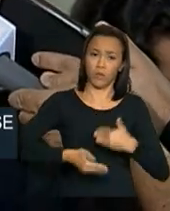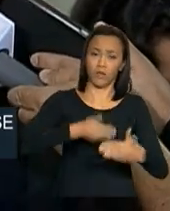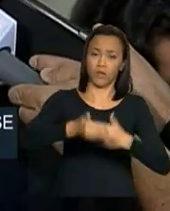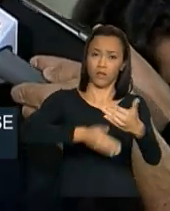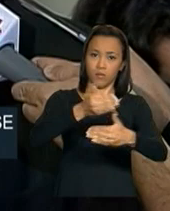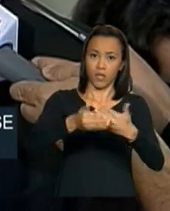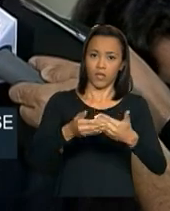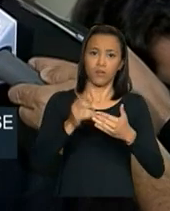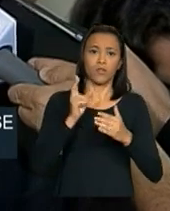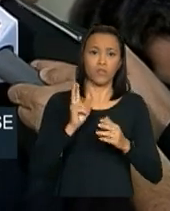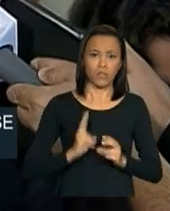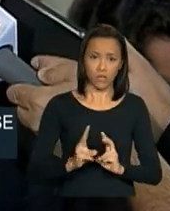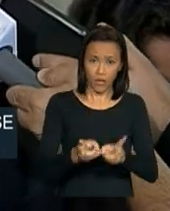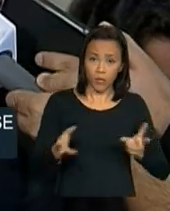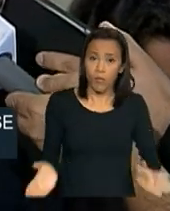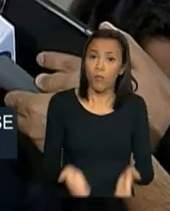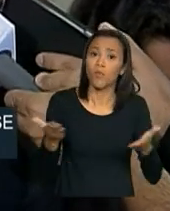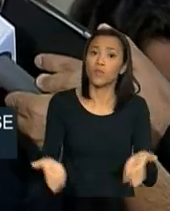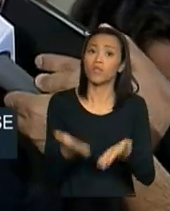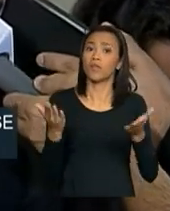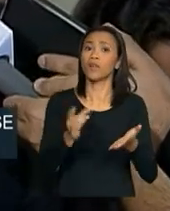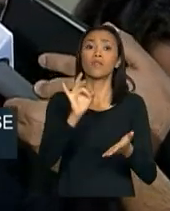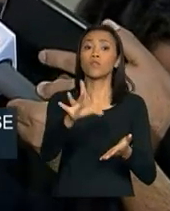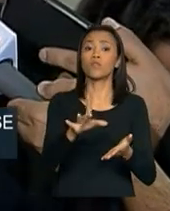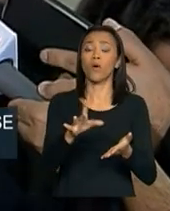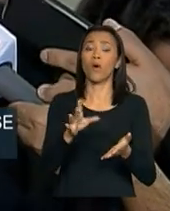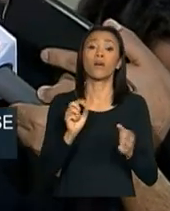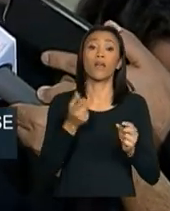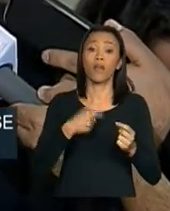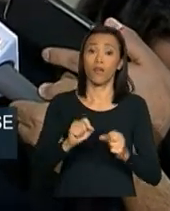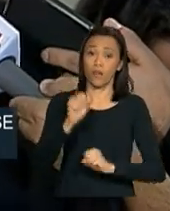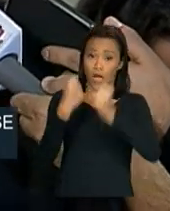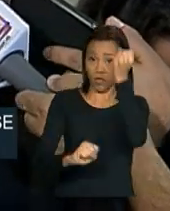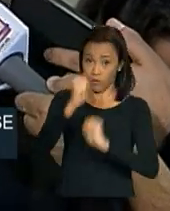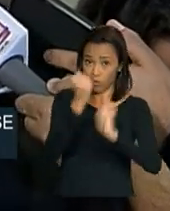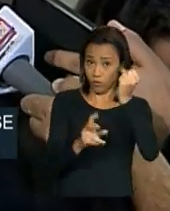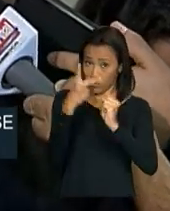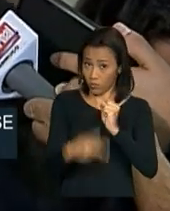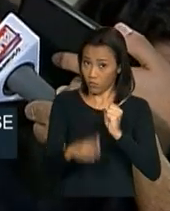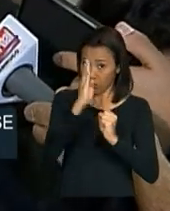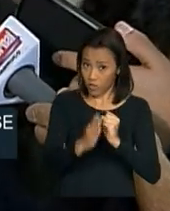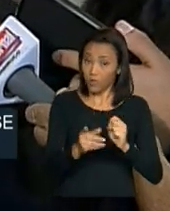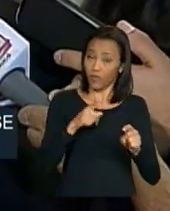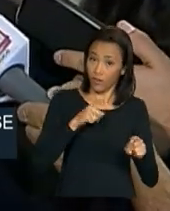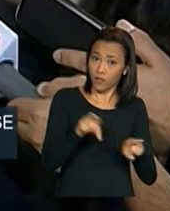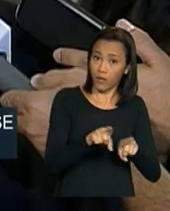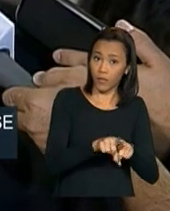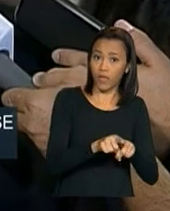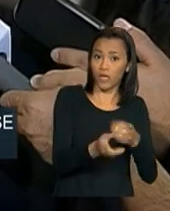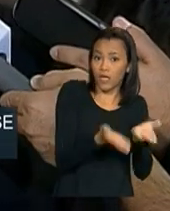motivado por não só pela indústria brasileira, serviços,